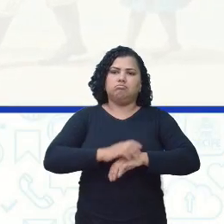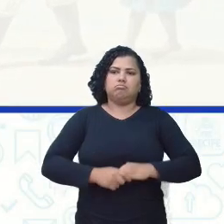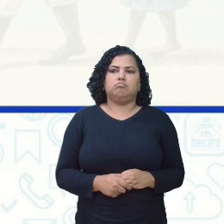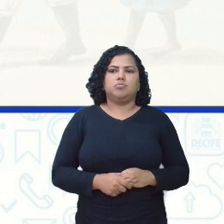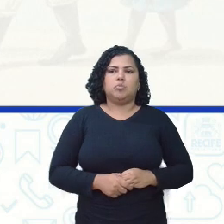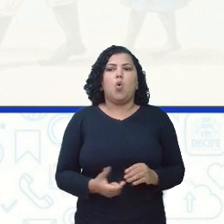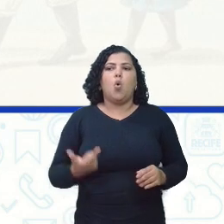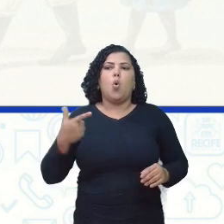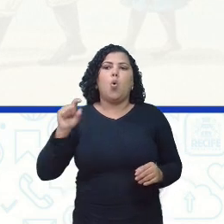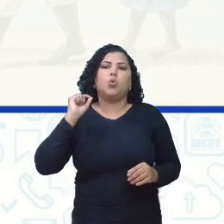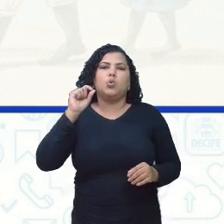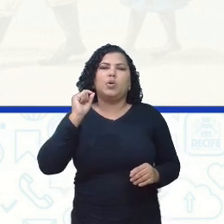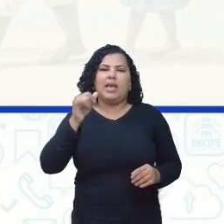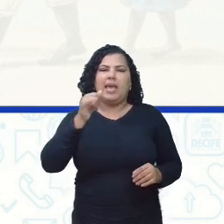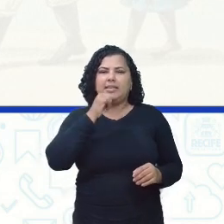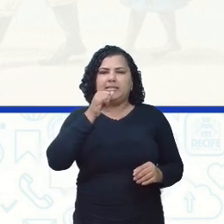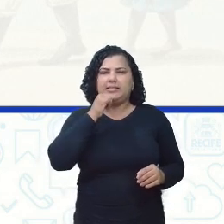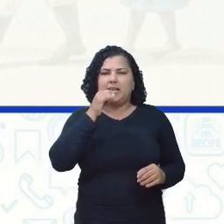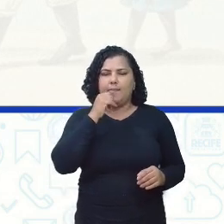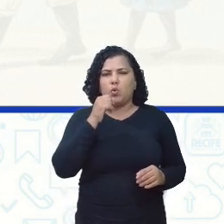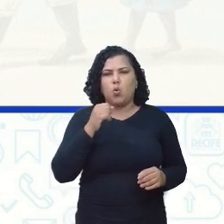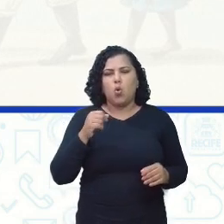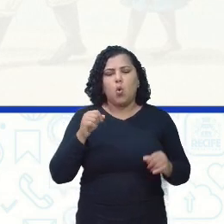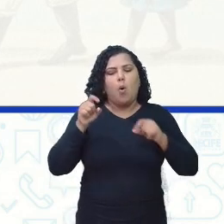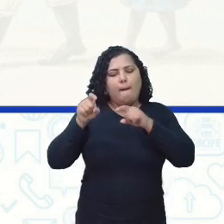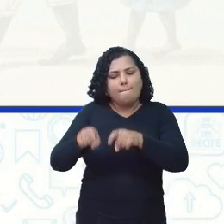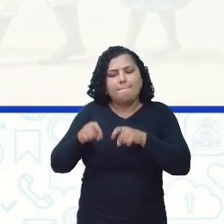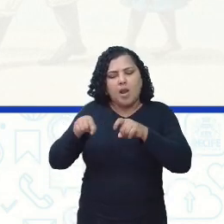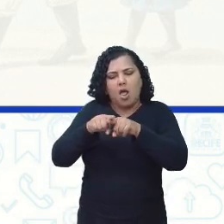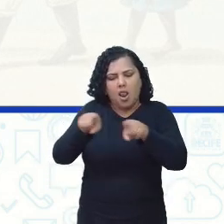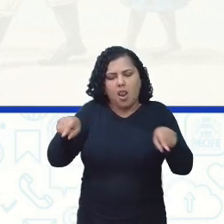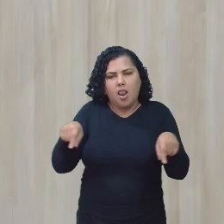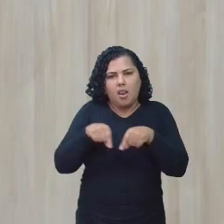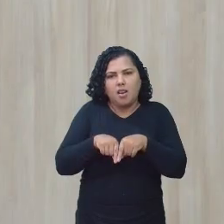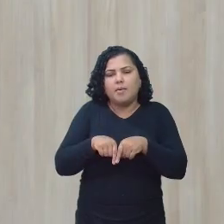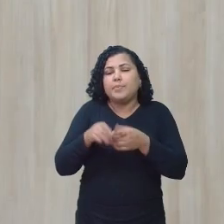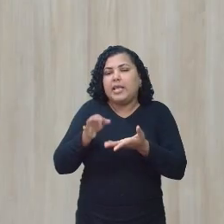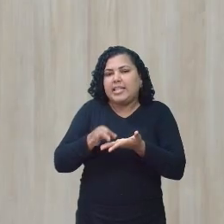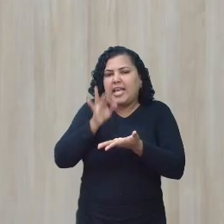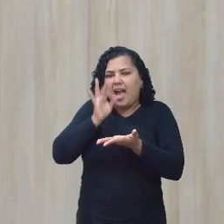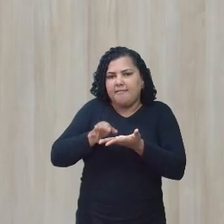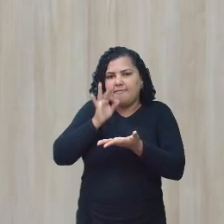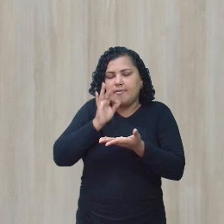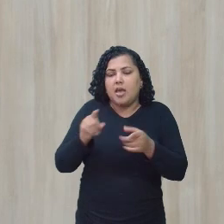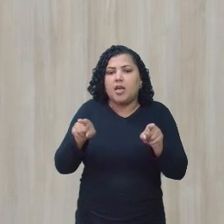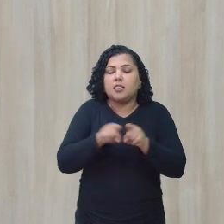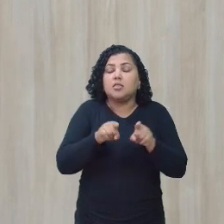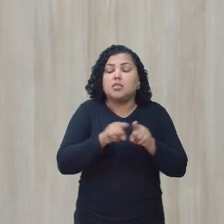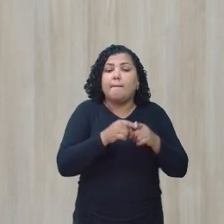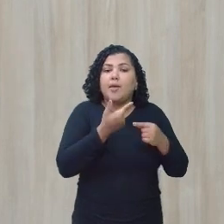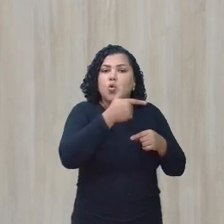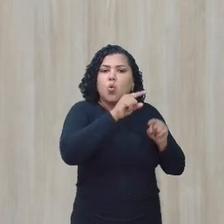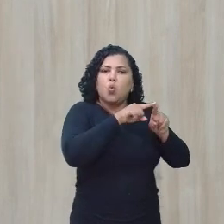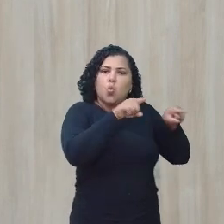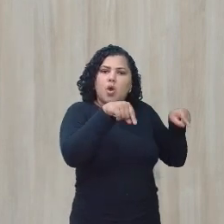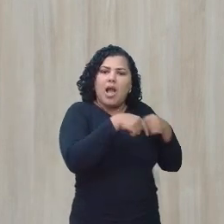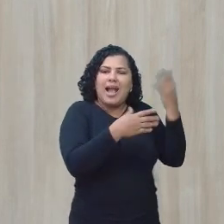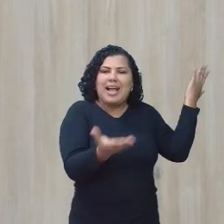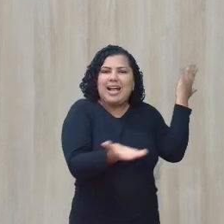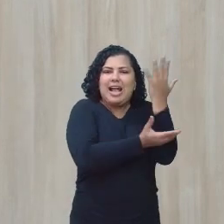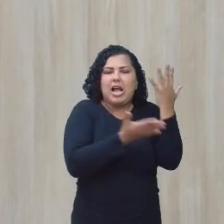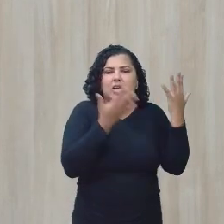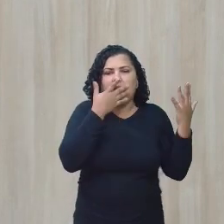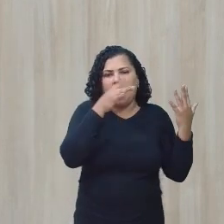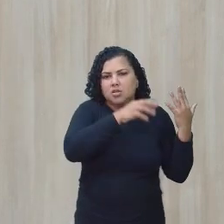cidades. A gente tem aquela imagem dos engenhos, dos cafezais, as suas senzalas, etc. E que ali, né, nós tínhamos a presença marcante dos